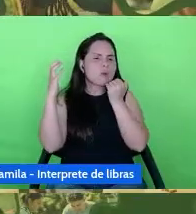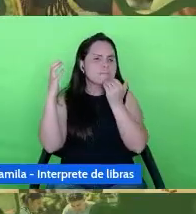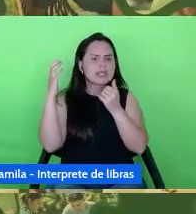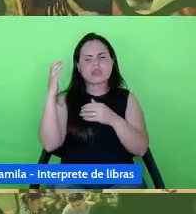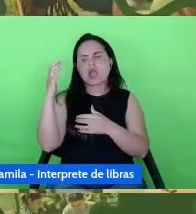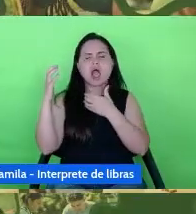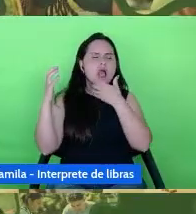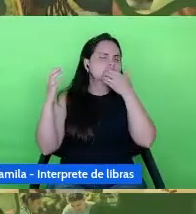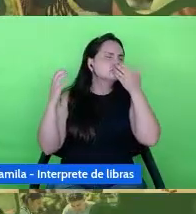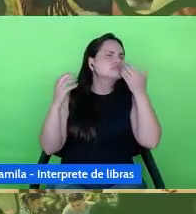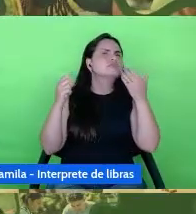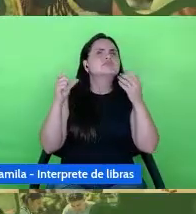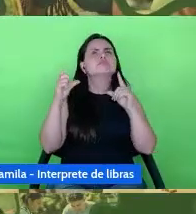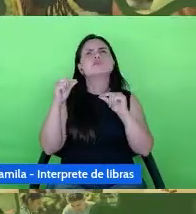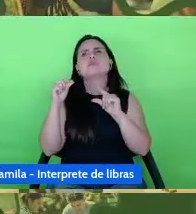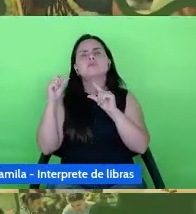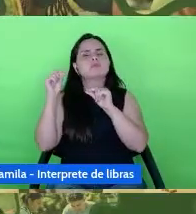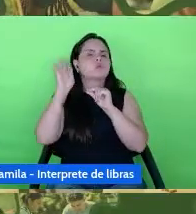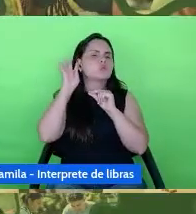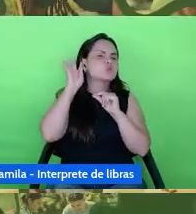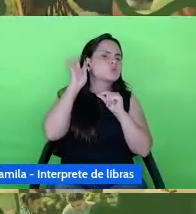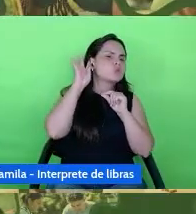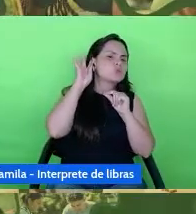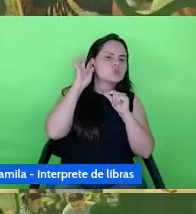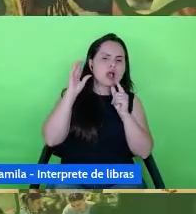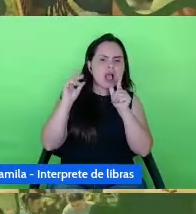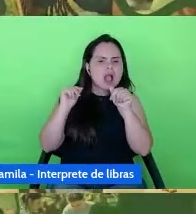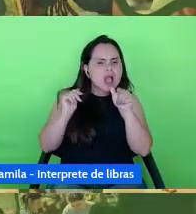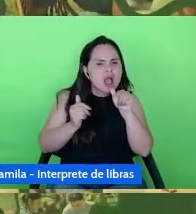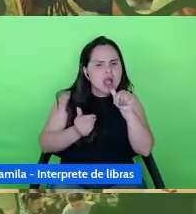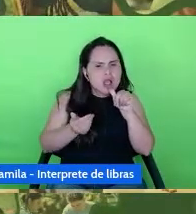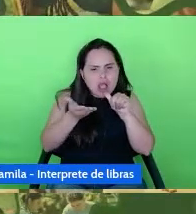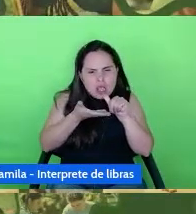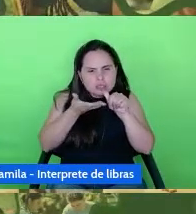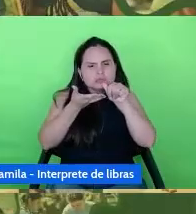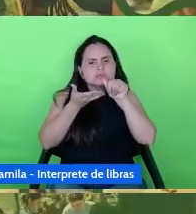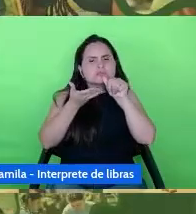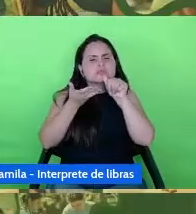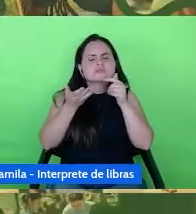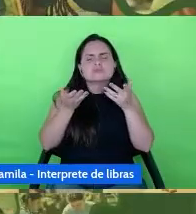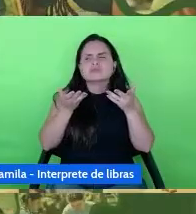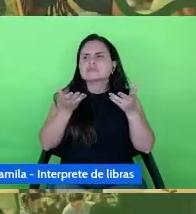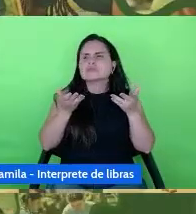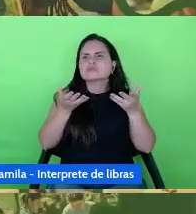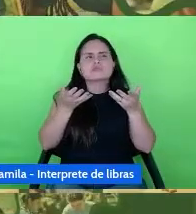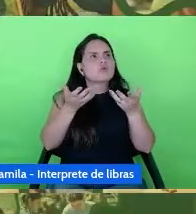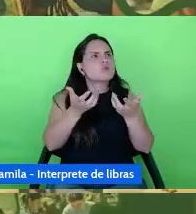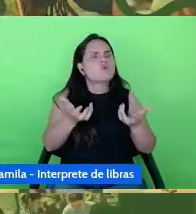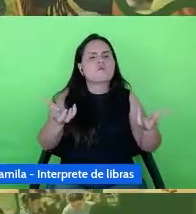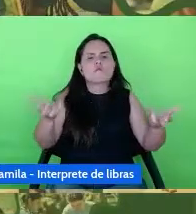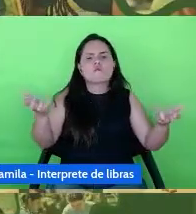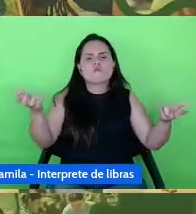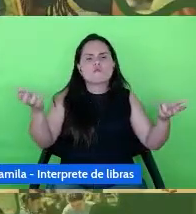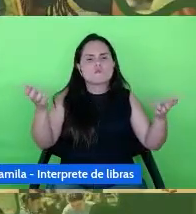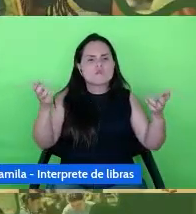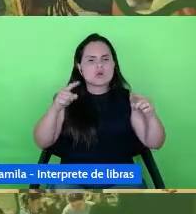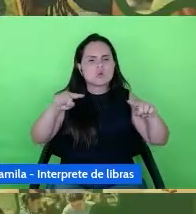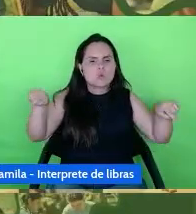árvore, ouvir passarinhos, ter água pura, acessível, ter um sítio, por exemplo.